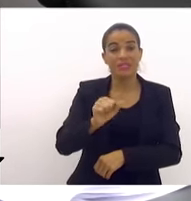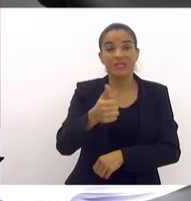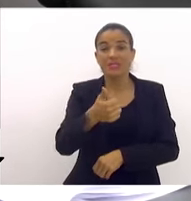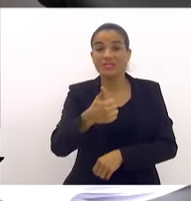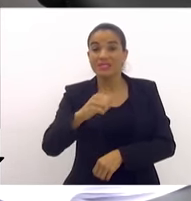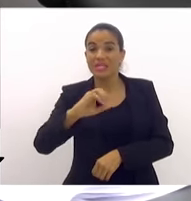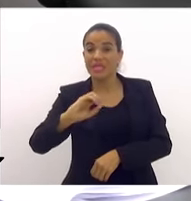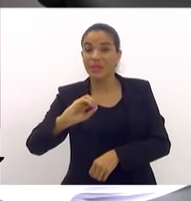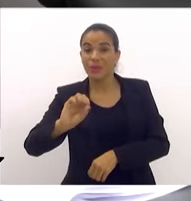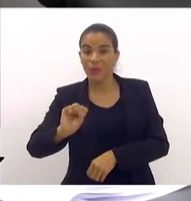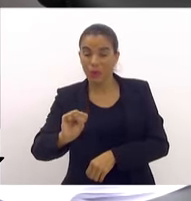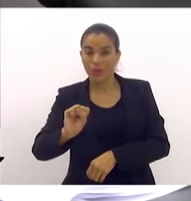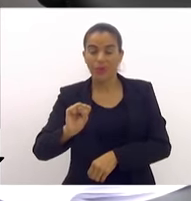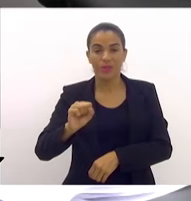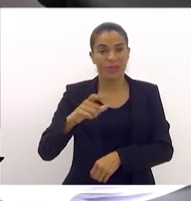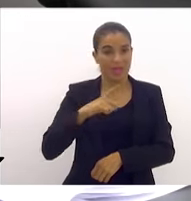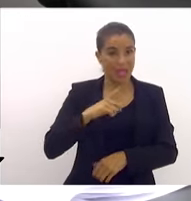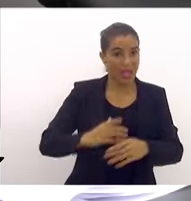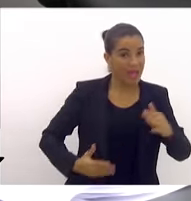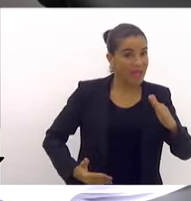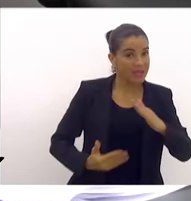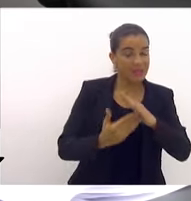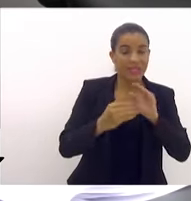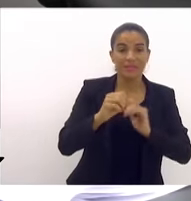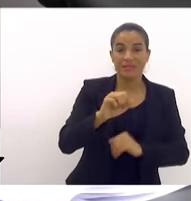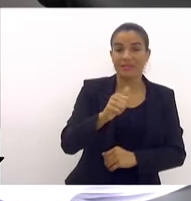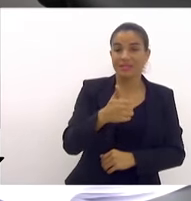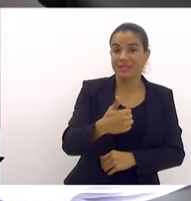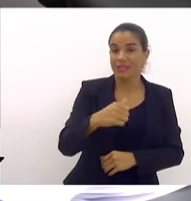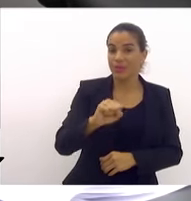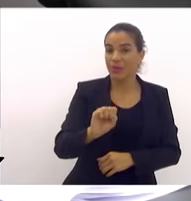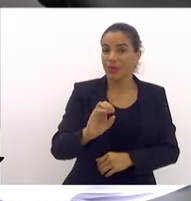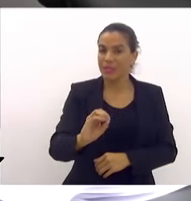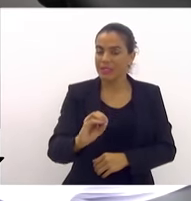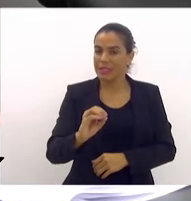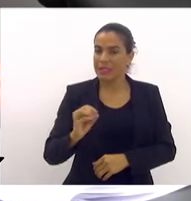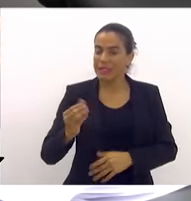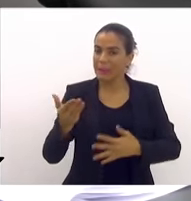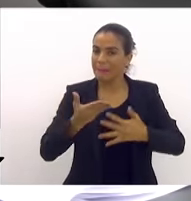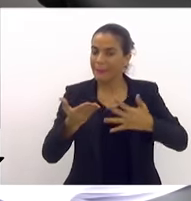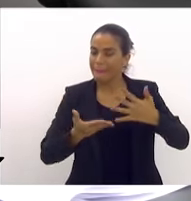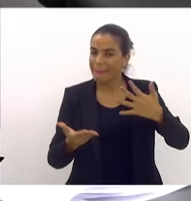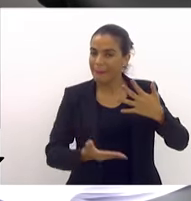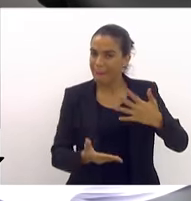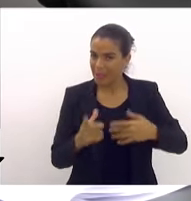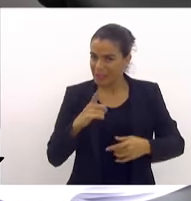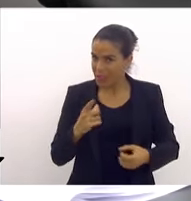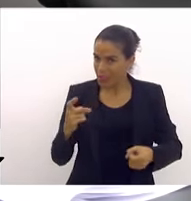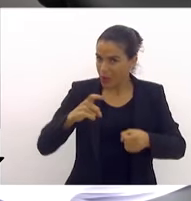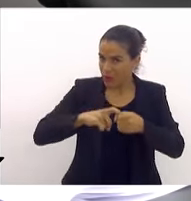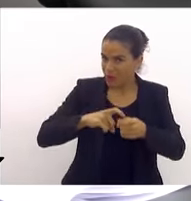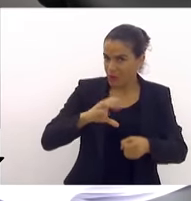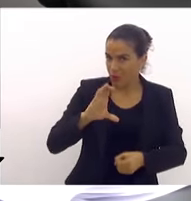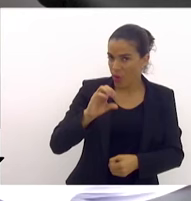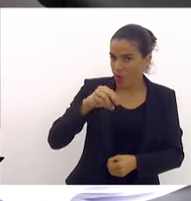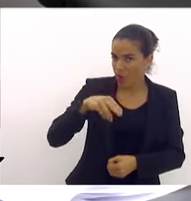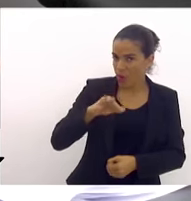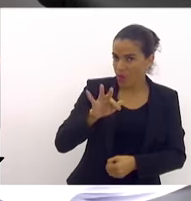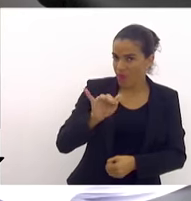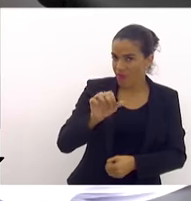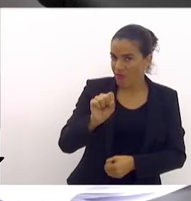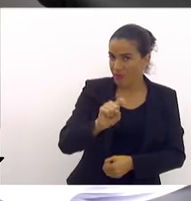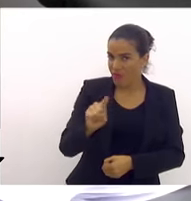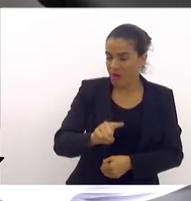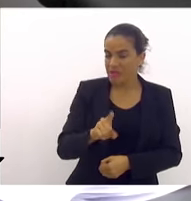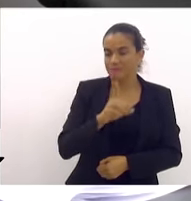até 180 vezes. Aí verifiquei, bom, se tem um convênio com o FAS, eu tenho que me